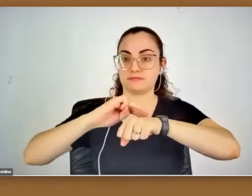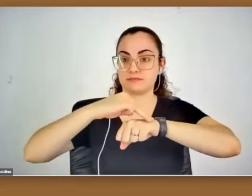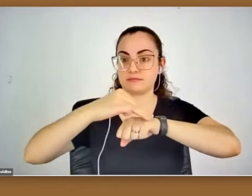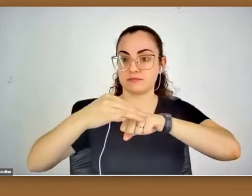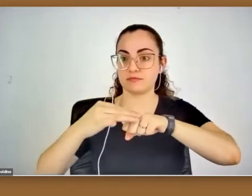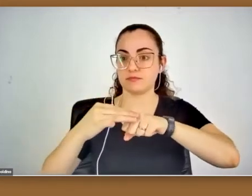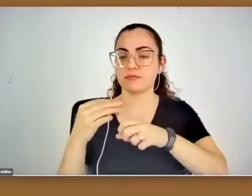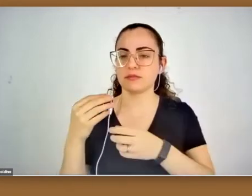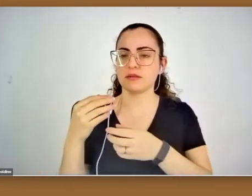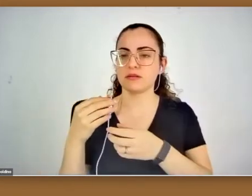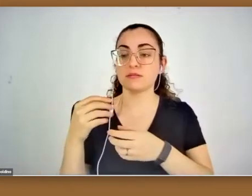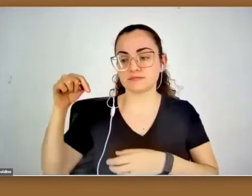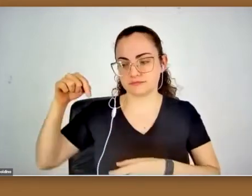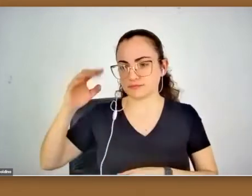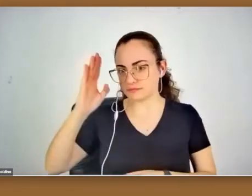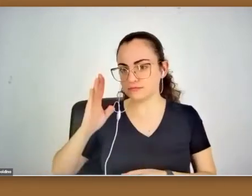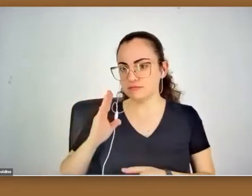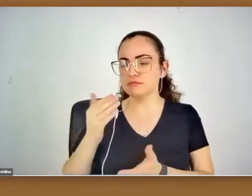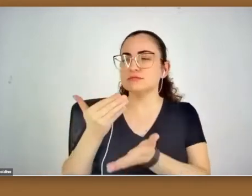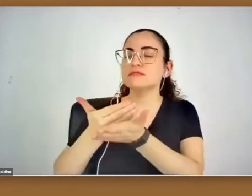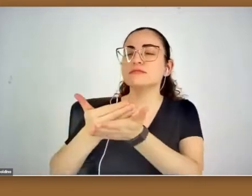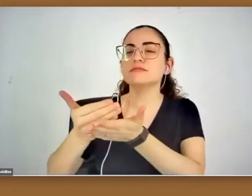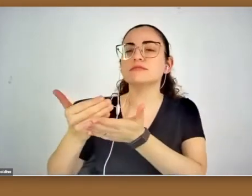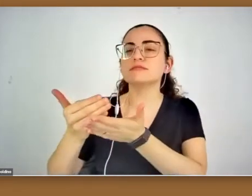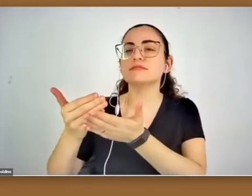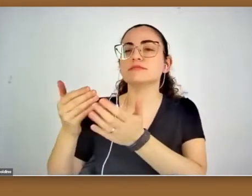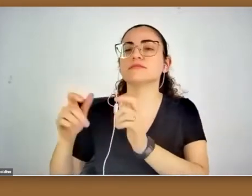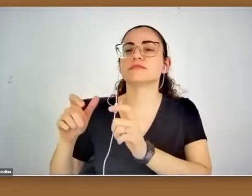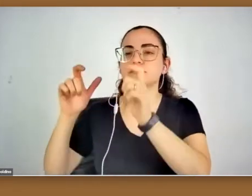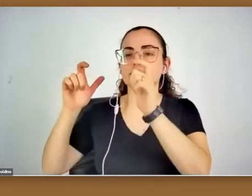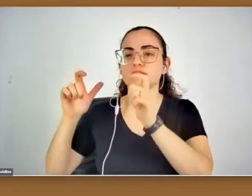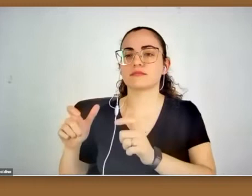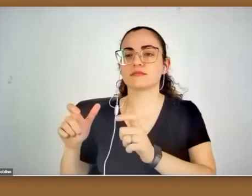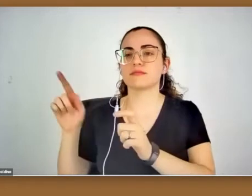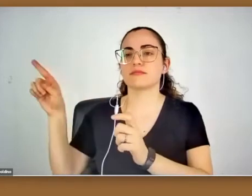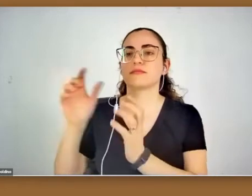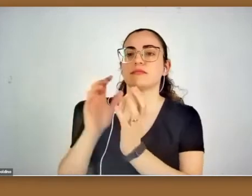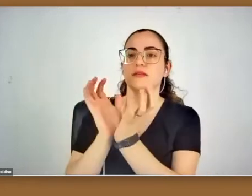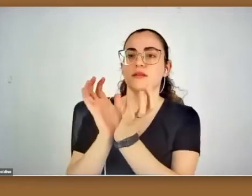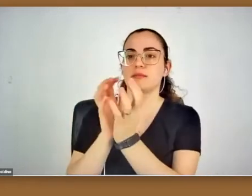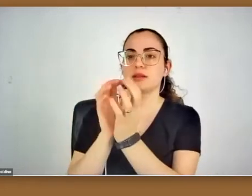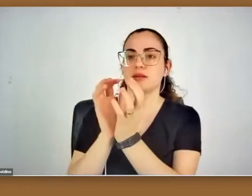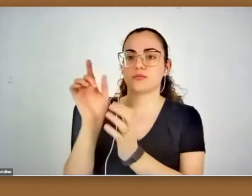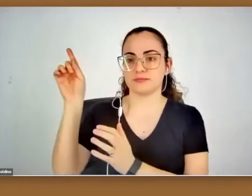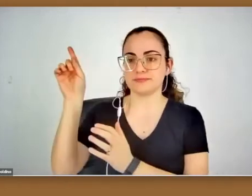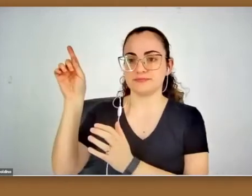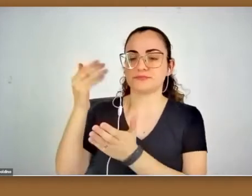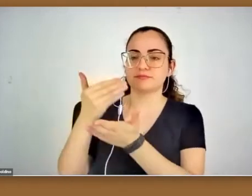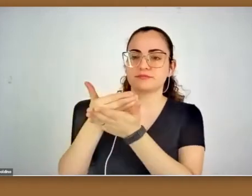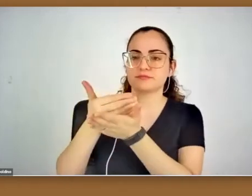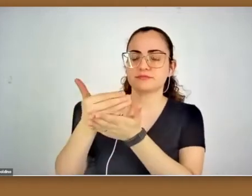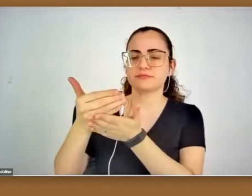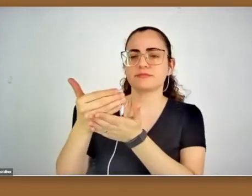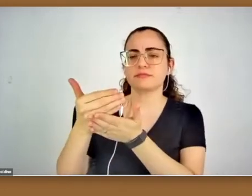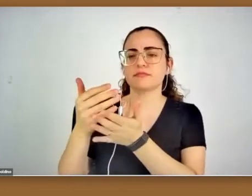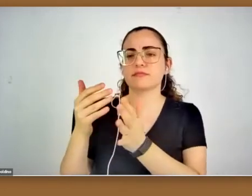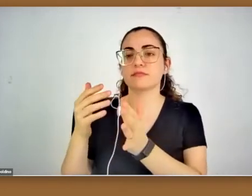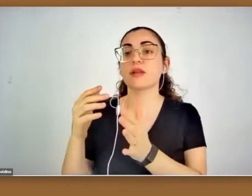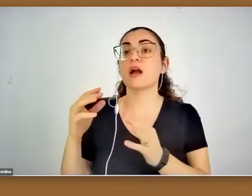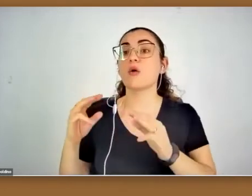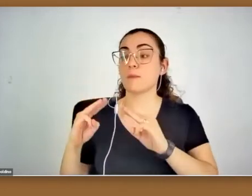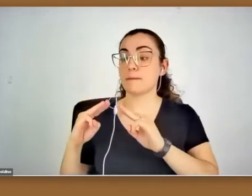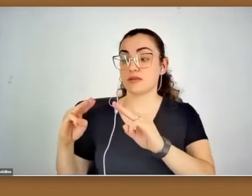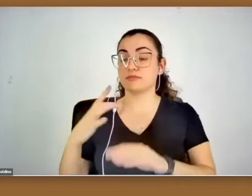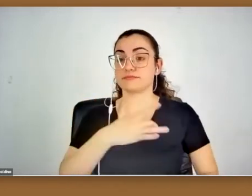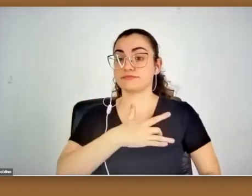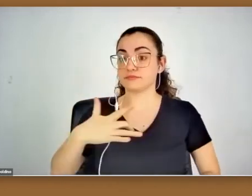casos no Brasil, que foi em Pernambuco, se eu não me engano, vem até o ministro da Saúde e fala, olha, não fiquem alarmados, é